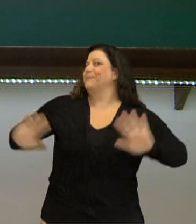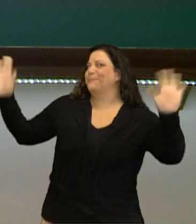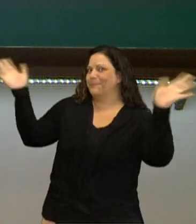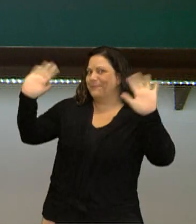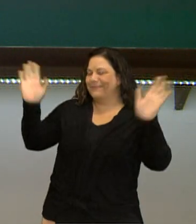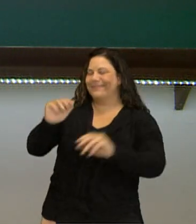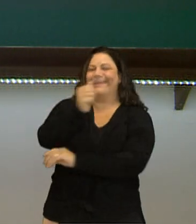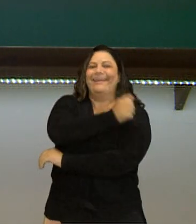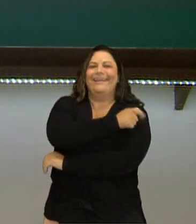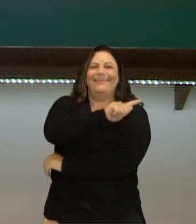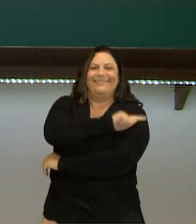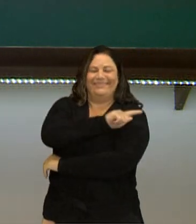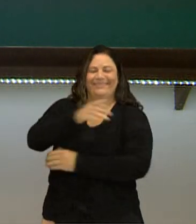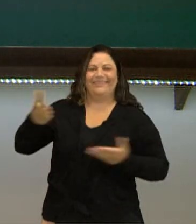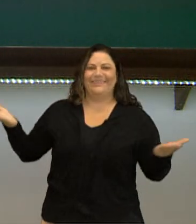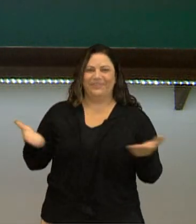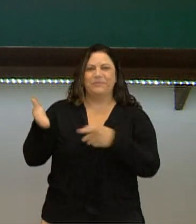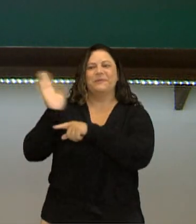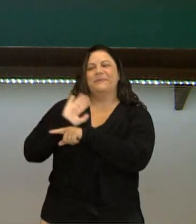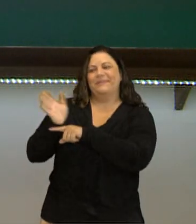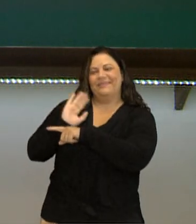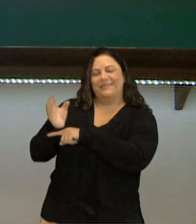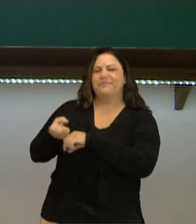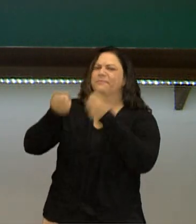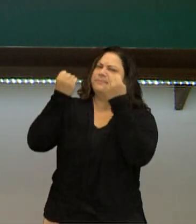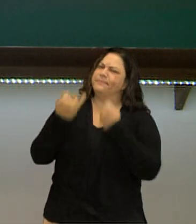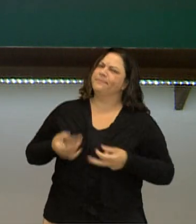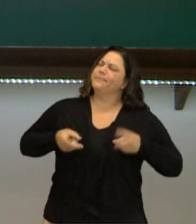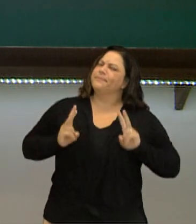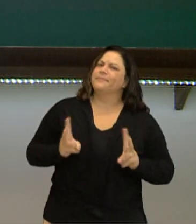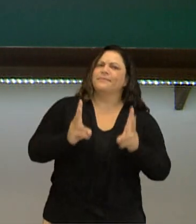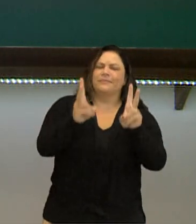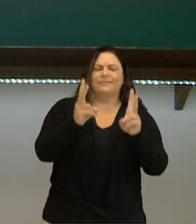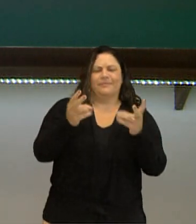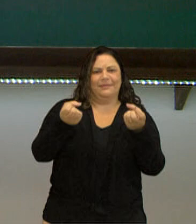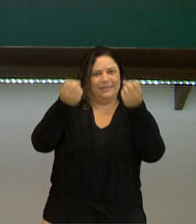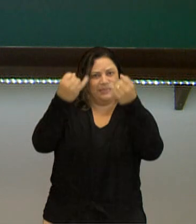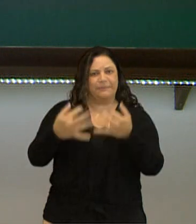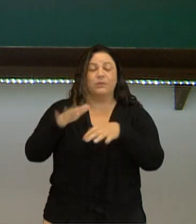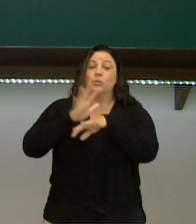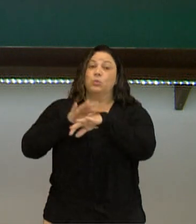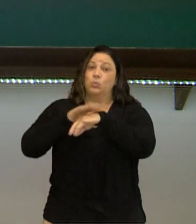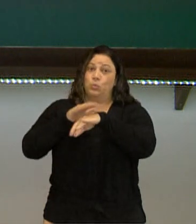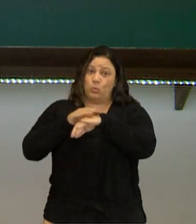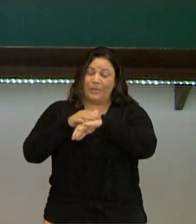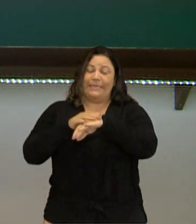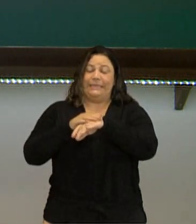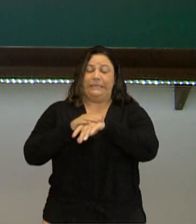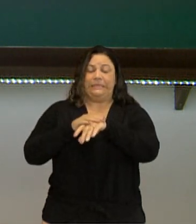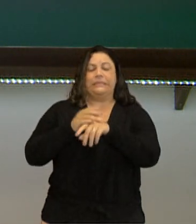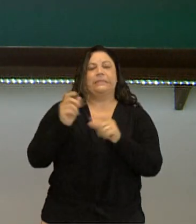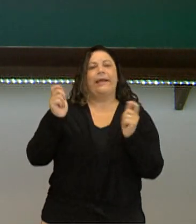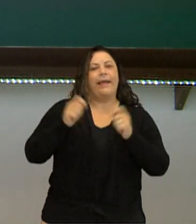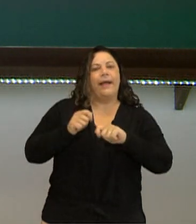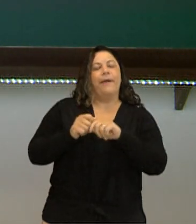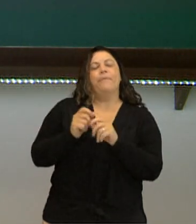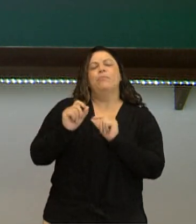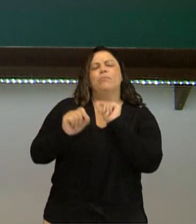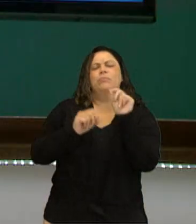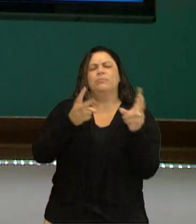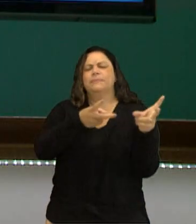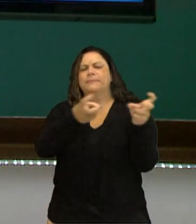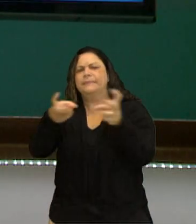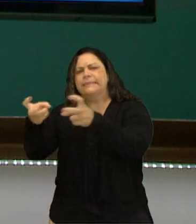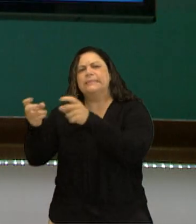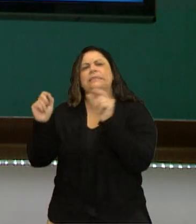Olá, estudantes do 7º ano! Nesse vídeo, nós vamos continuar a falar de doenças causadas por bactérias. Percebam que a